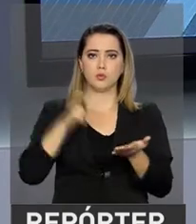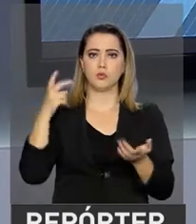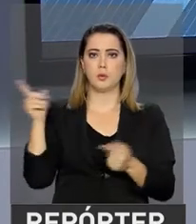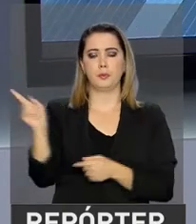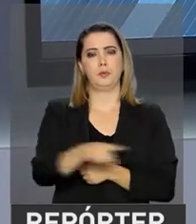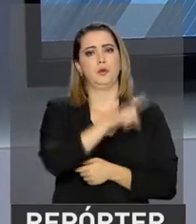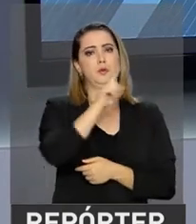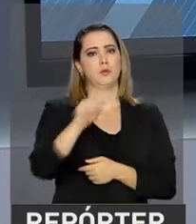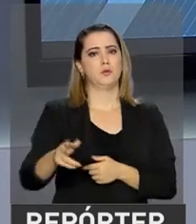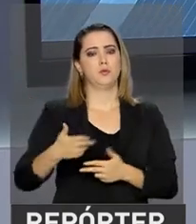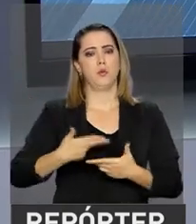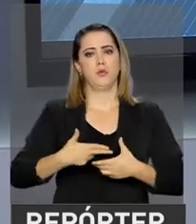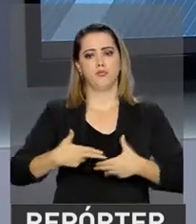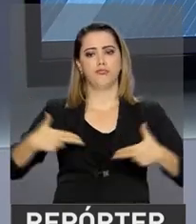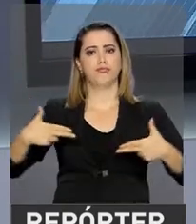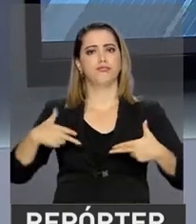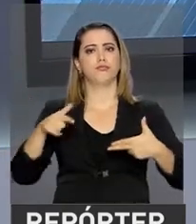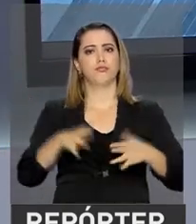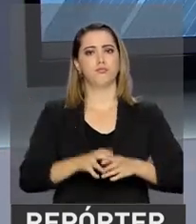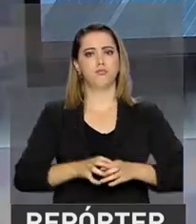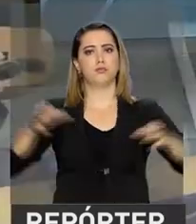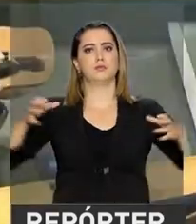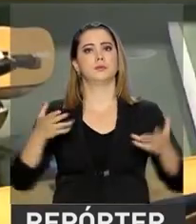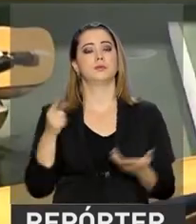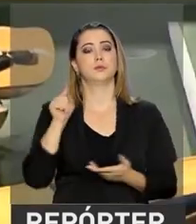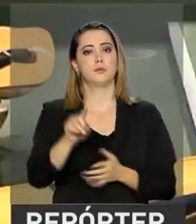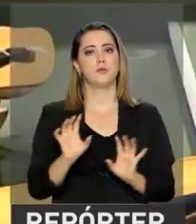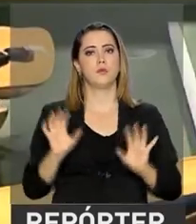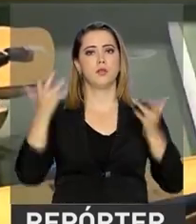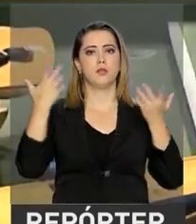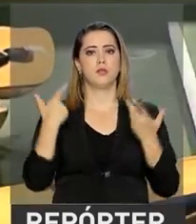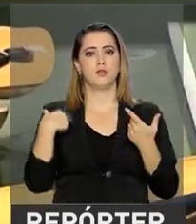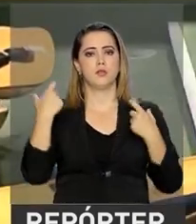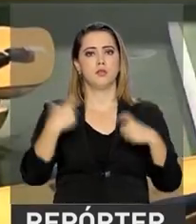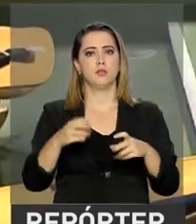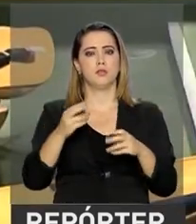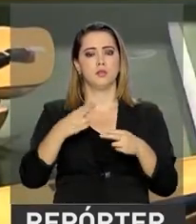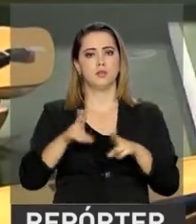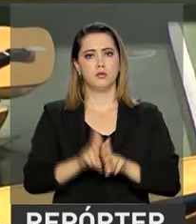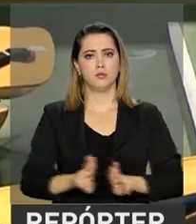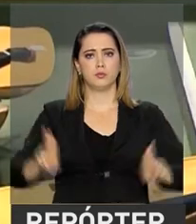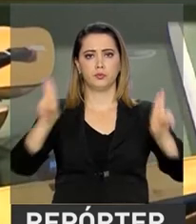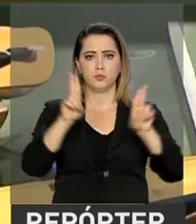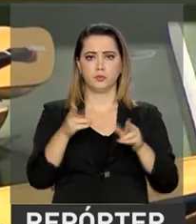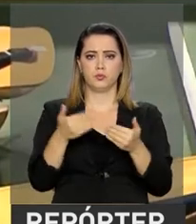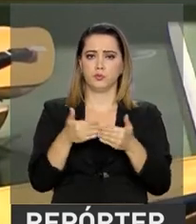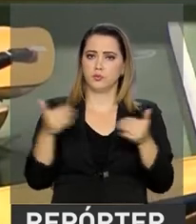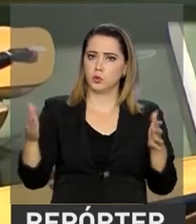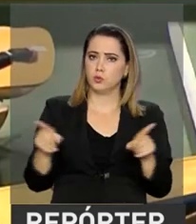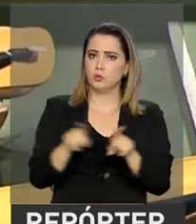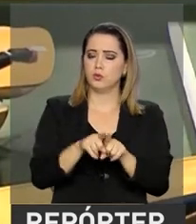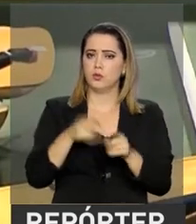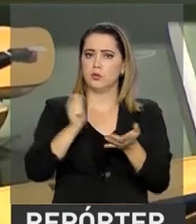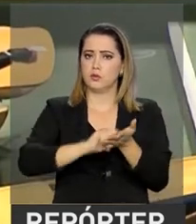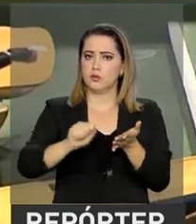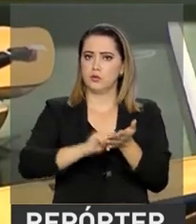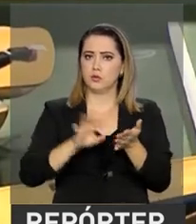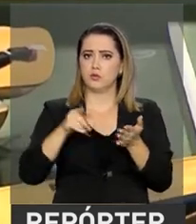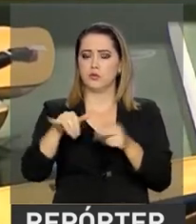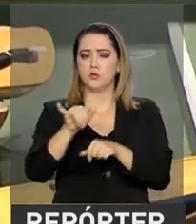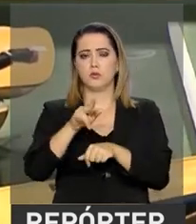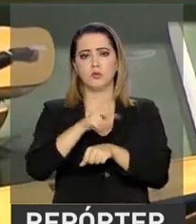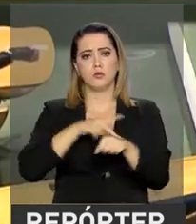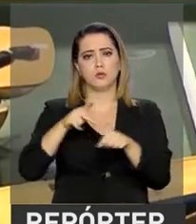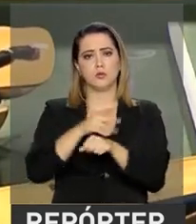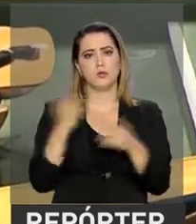de armas nucleares a cerimônia foi na sede da onu e o documento ficará aberto para a assinatura de todos os estados